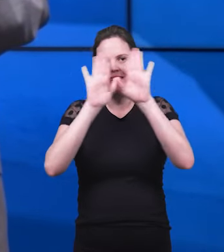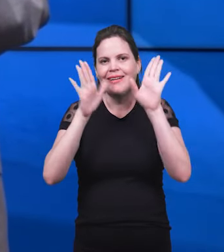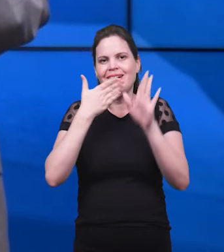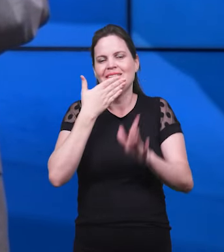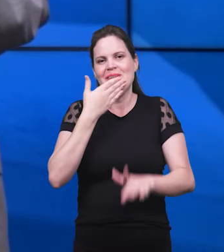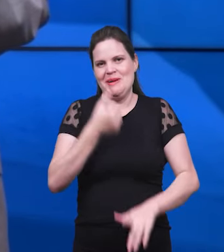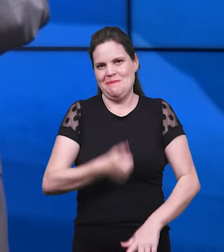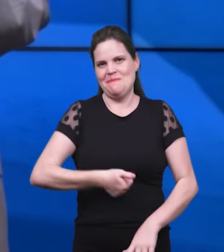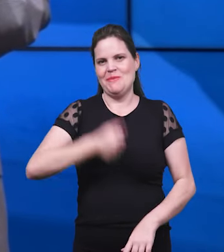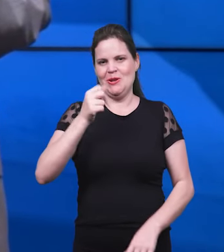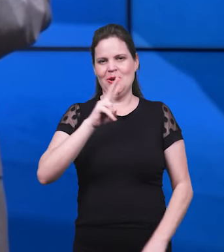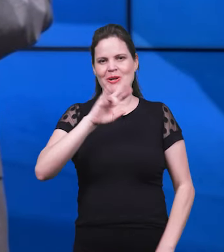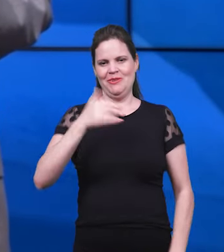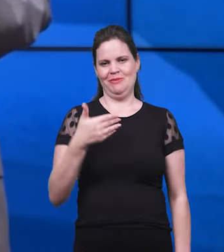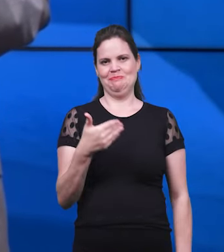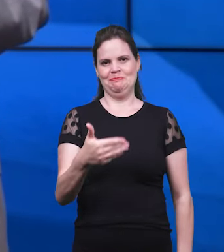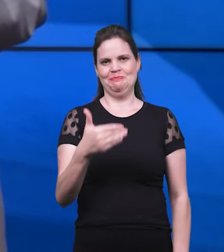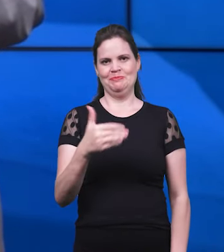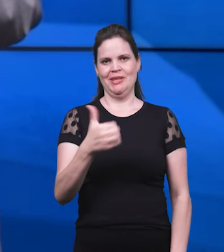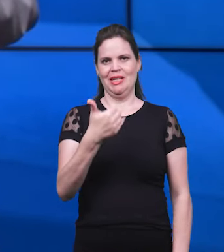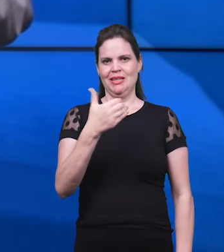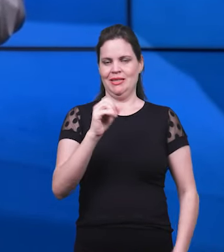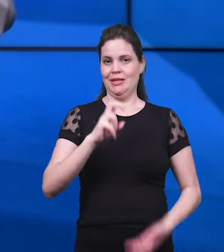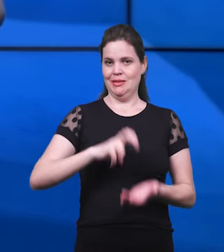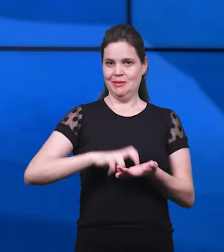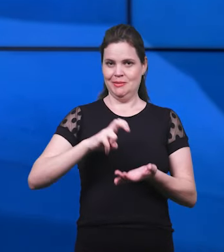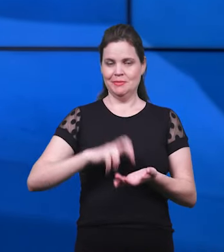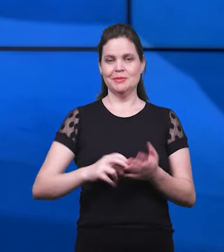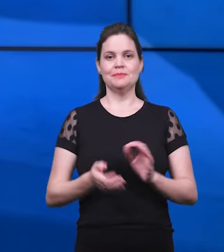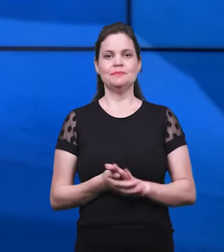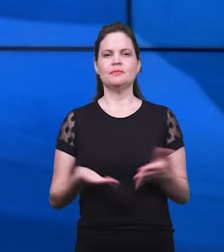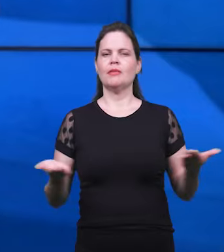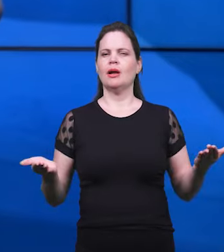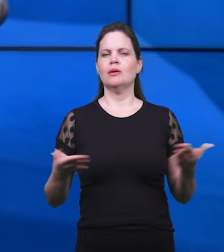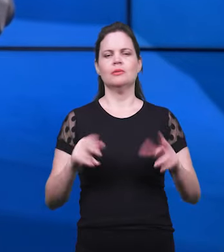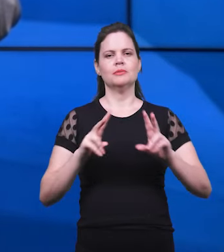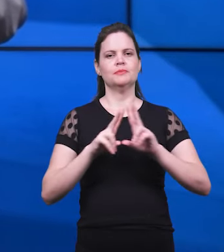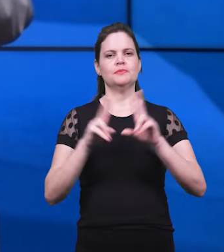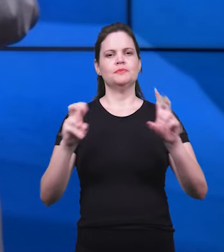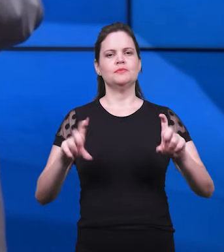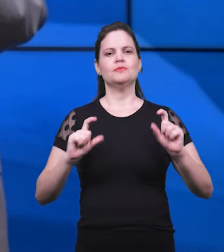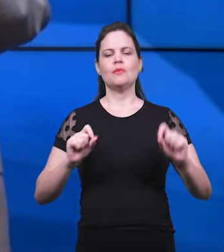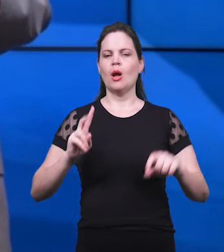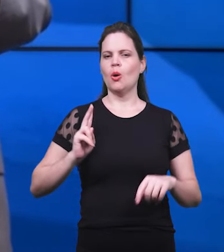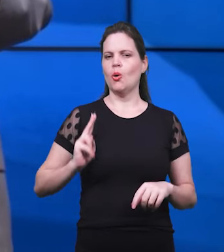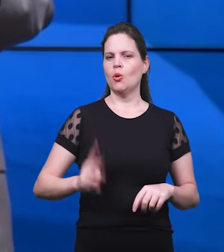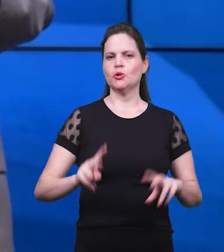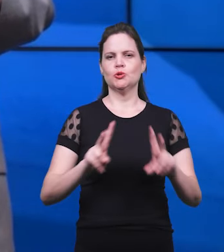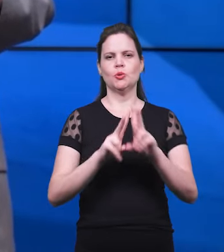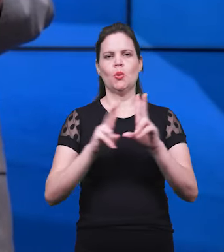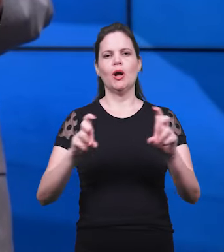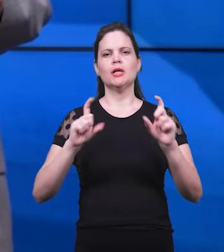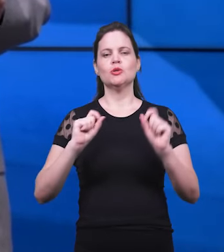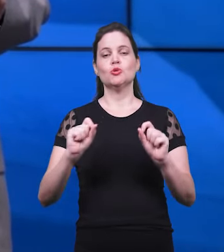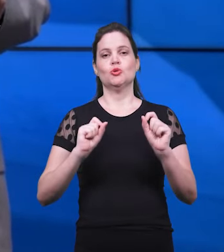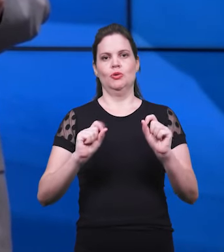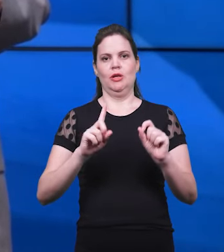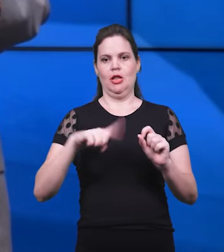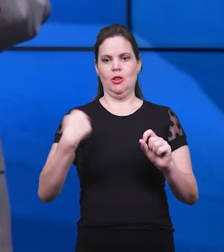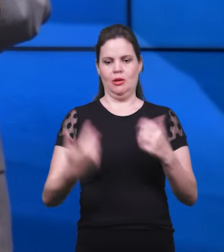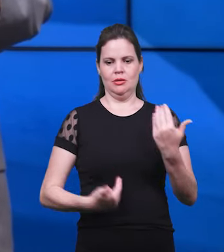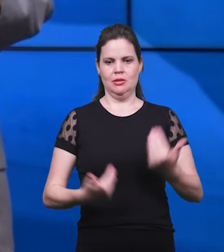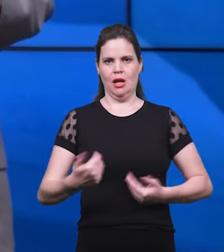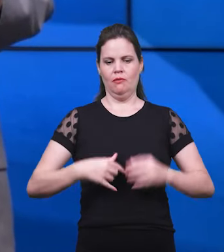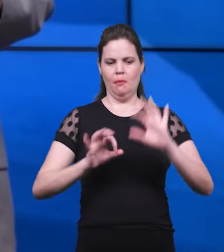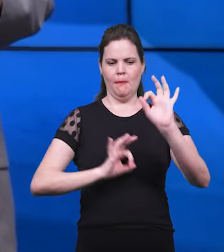a pouco às 10 horas da manhã. E o nosso assunto, estamos continuando a falar sobre o preparo da igreja para o